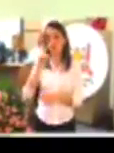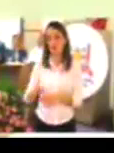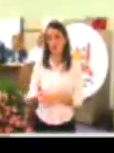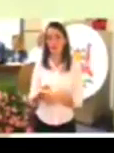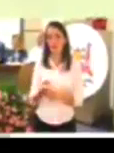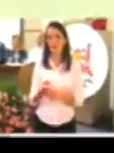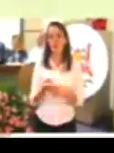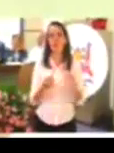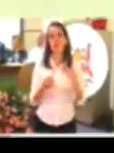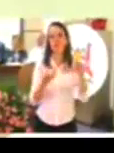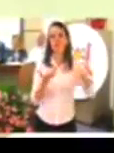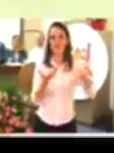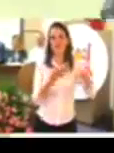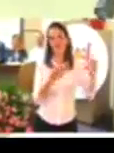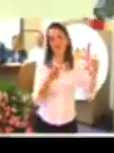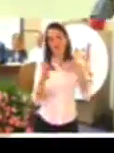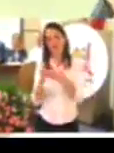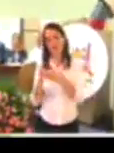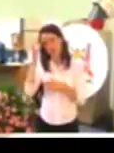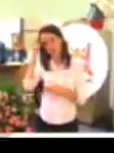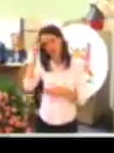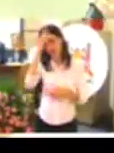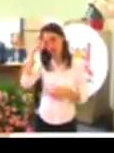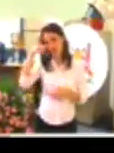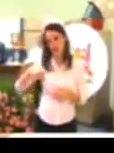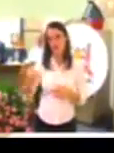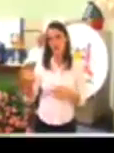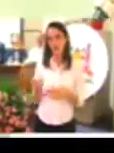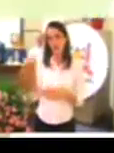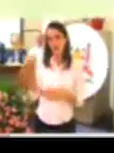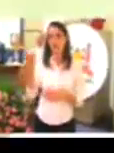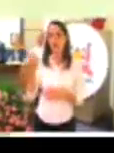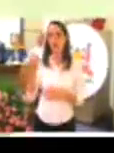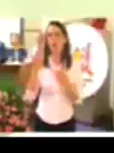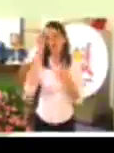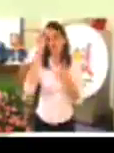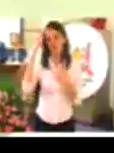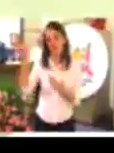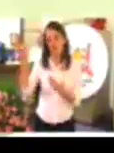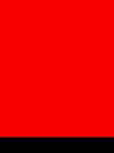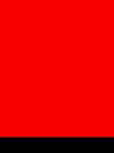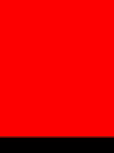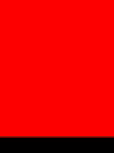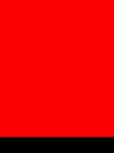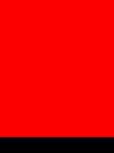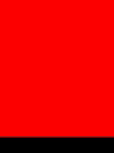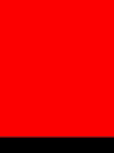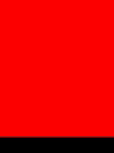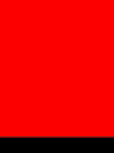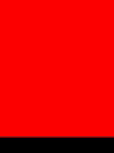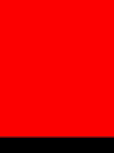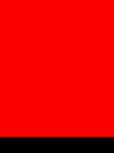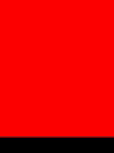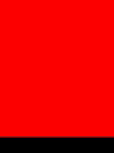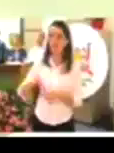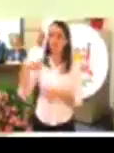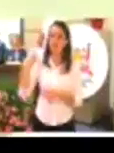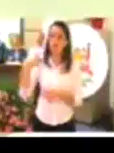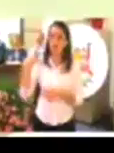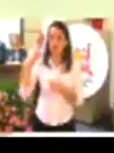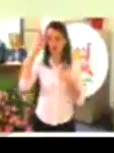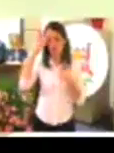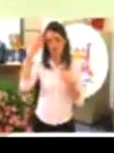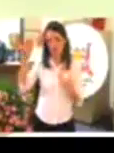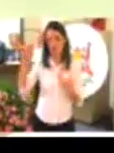mil quilômetros de Brasília até aqui para engrandecer esse momento. Então, muito obrigada. Em nome de todos os